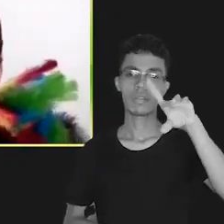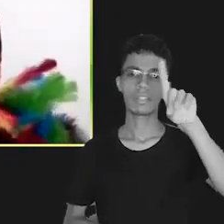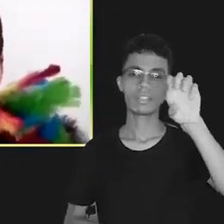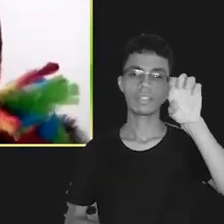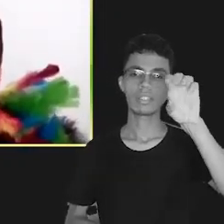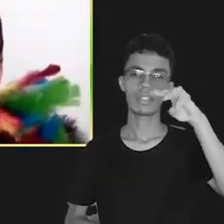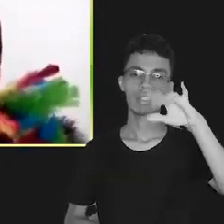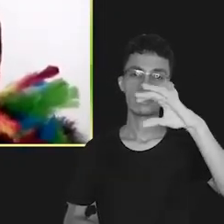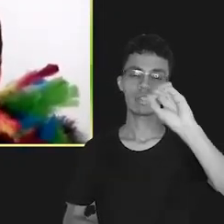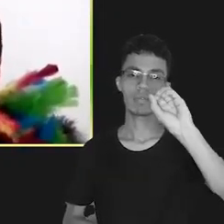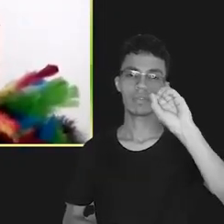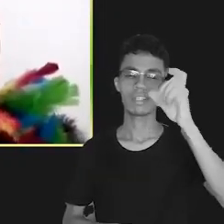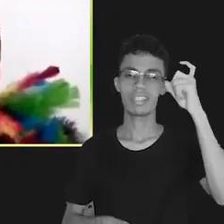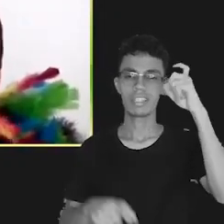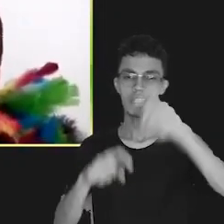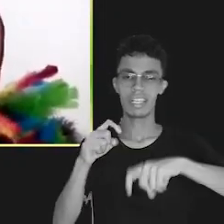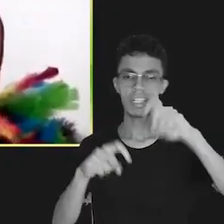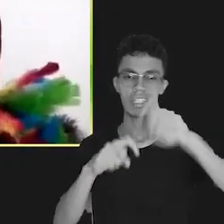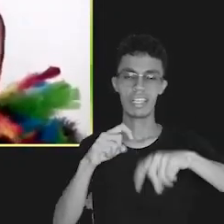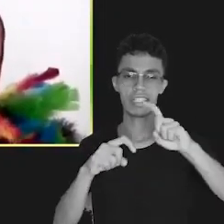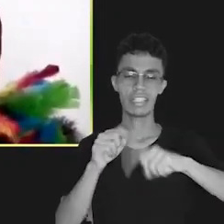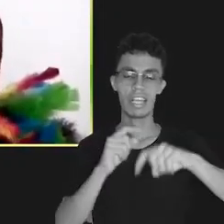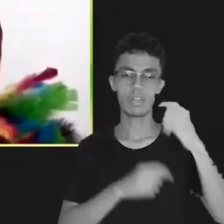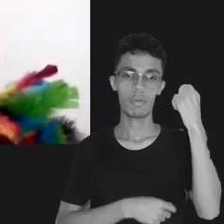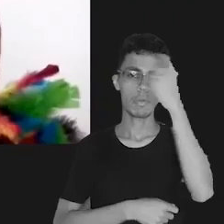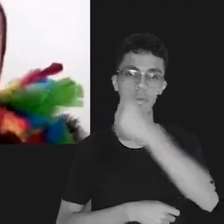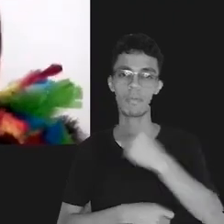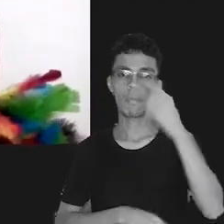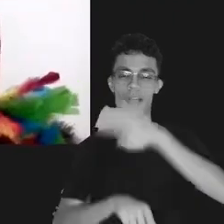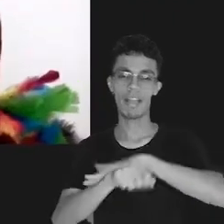é fazer sexo 24 horas quando passar a pandemia.